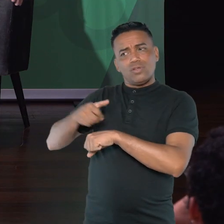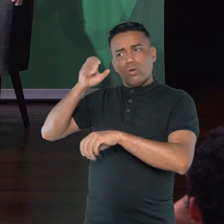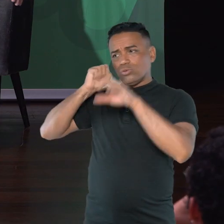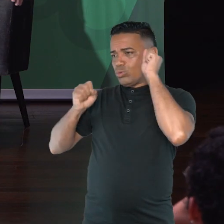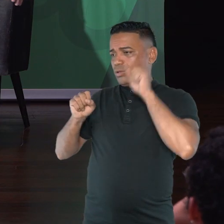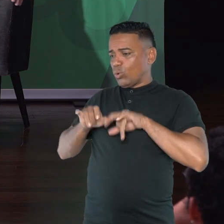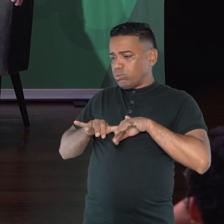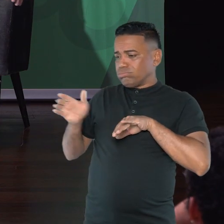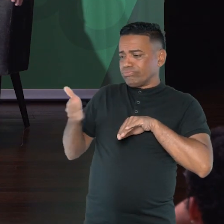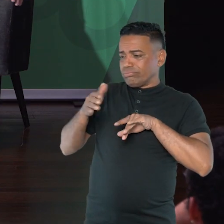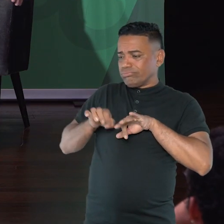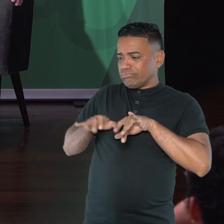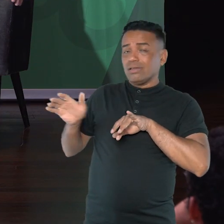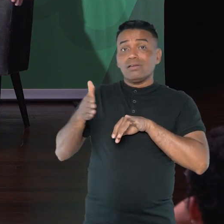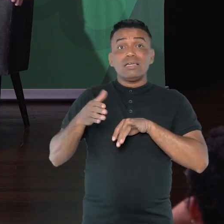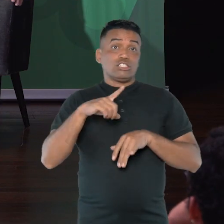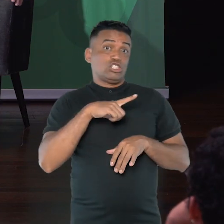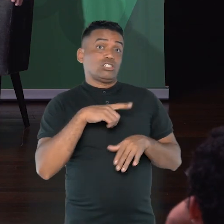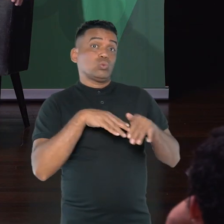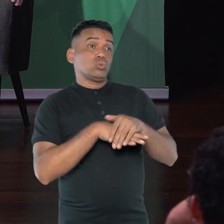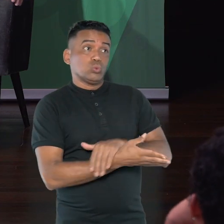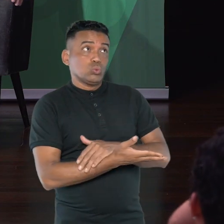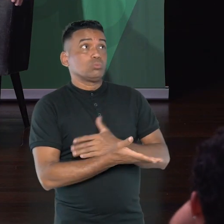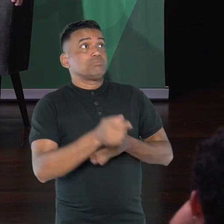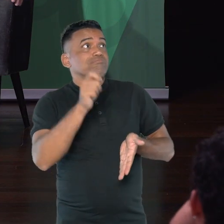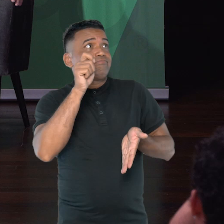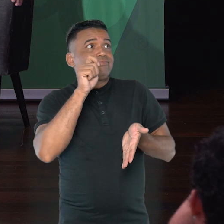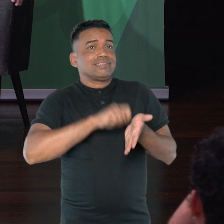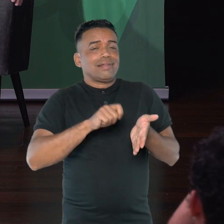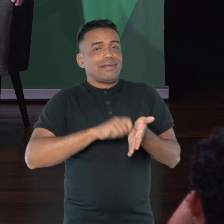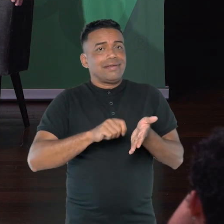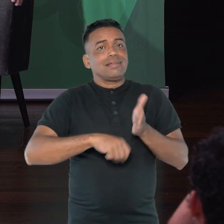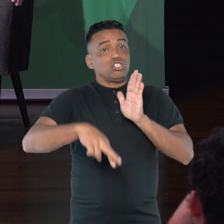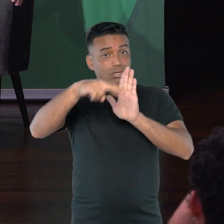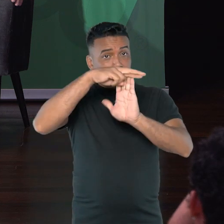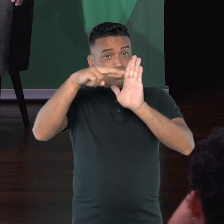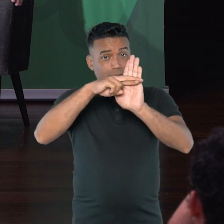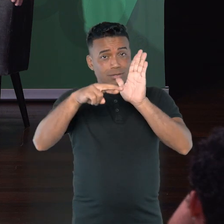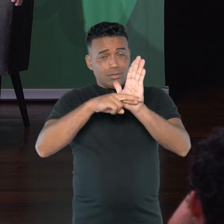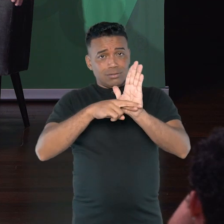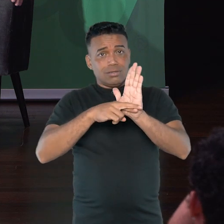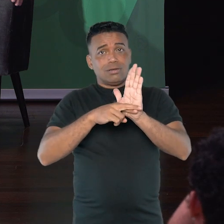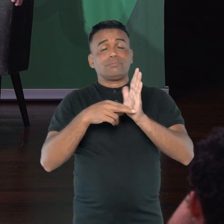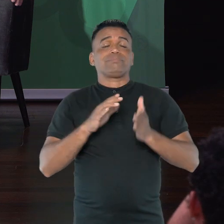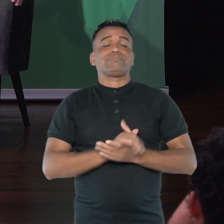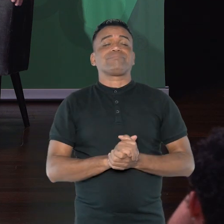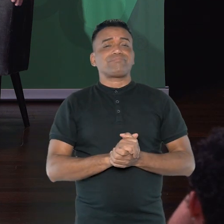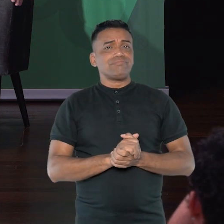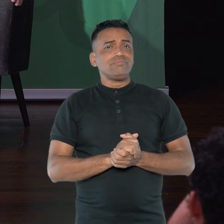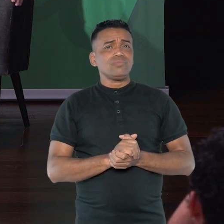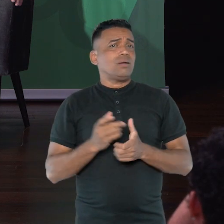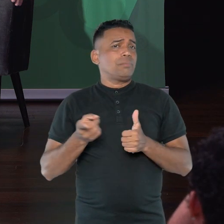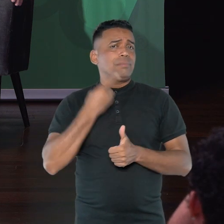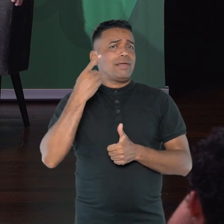Então, ele tinha uma rotina que é descrita, tinha algumas condições dessa escrita que eram, salvo engano,